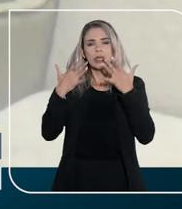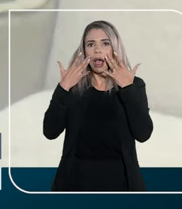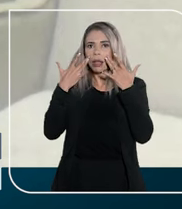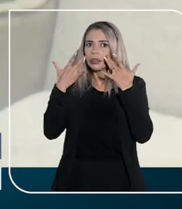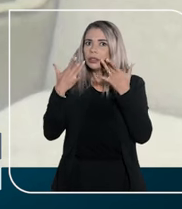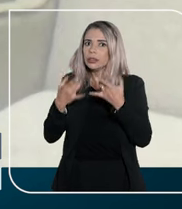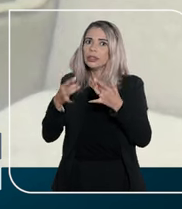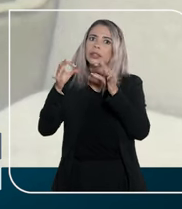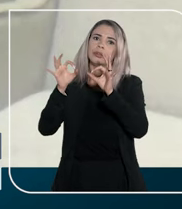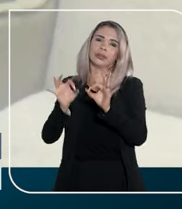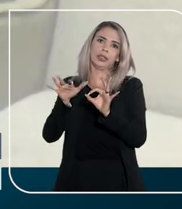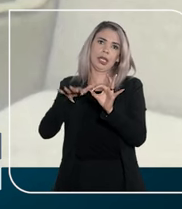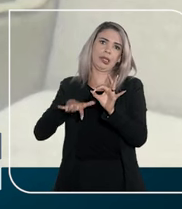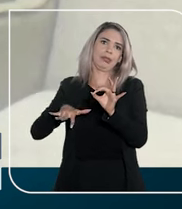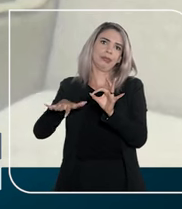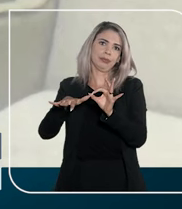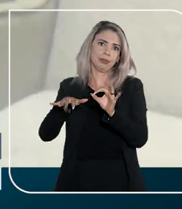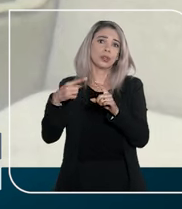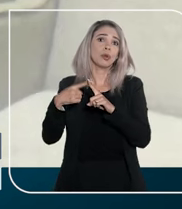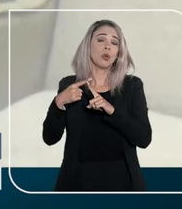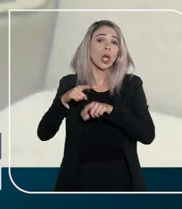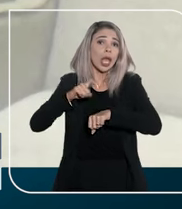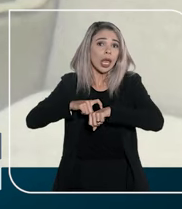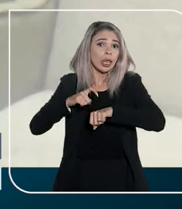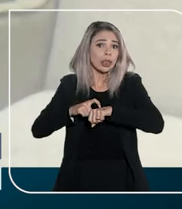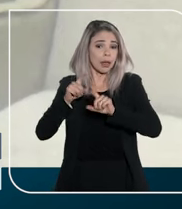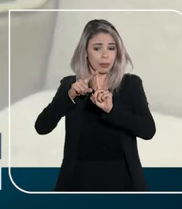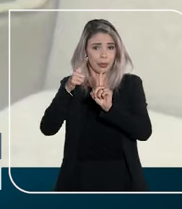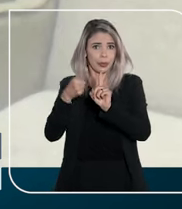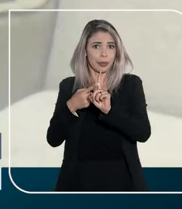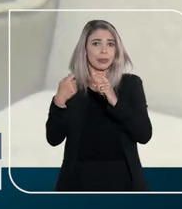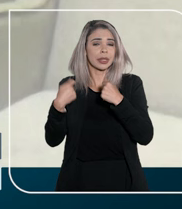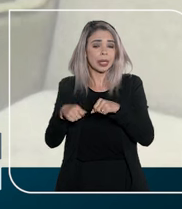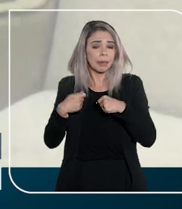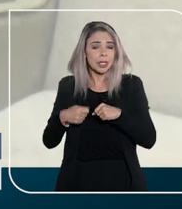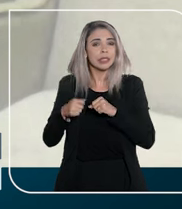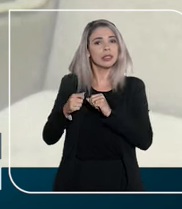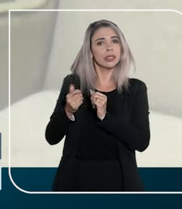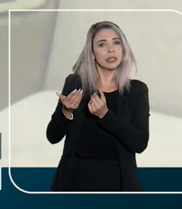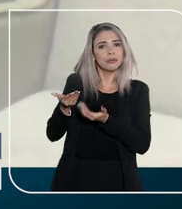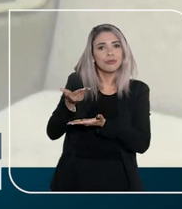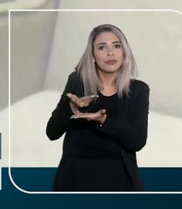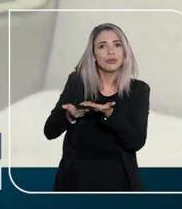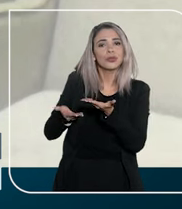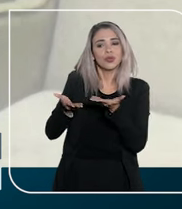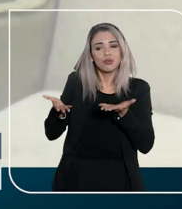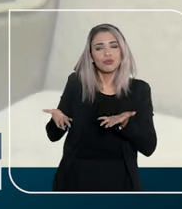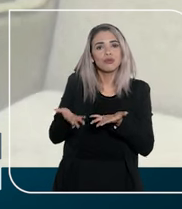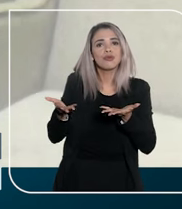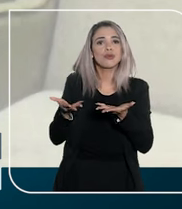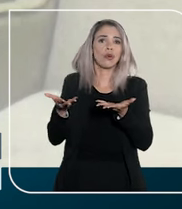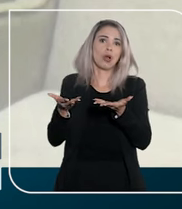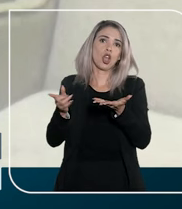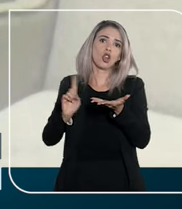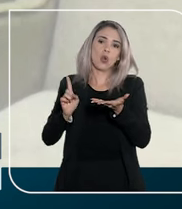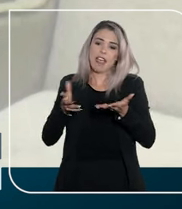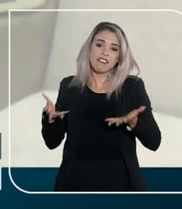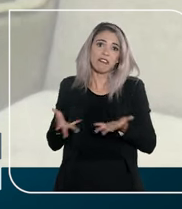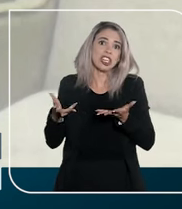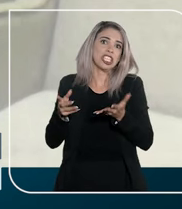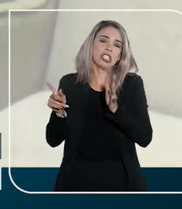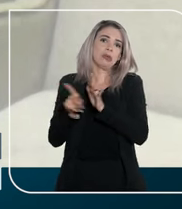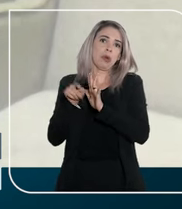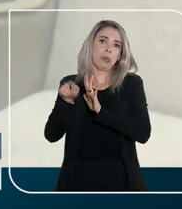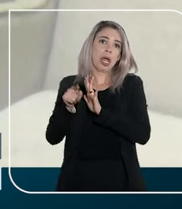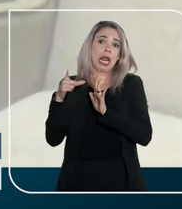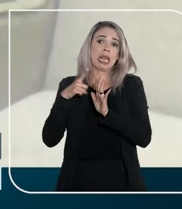prestigiada pelo ordenamento jurídico, que é a maternidade, evidentemente que ela tem que ter um tratamento mais favorecido, né? Não favorecido no sentido